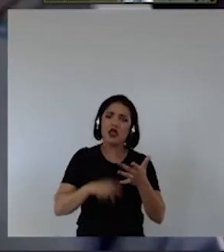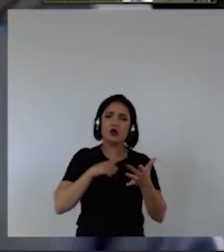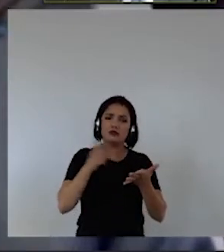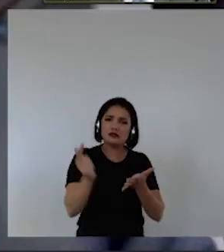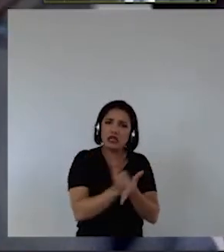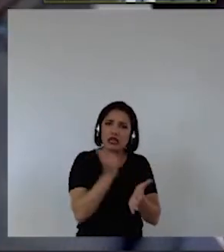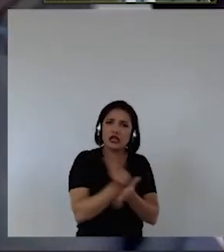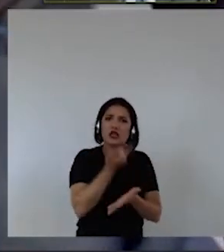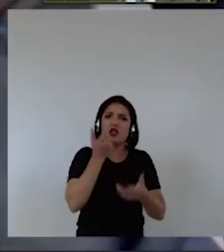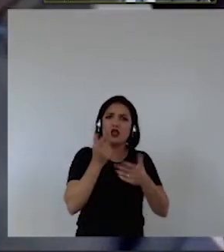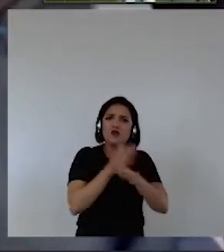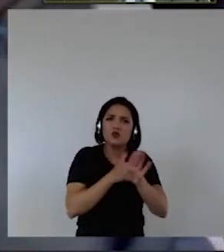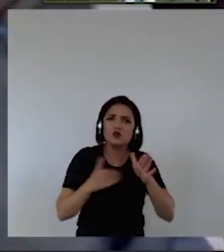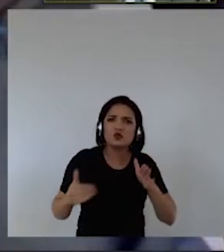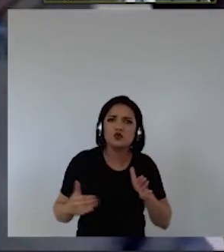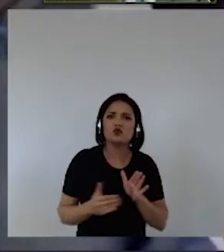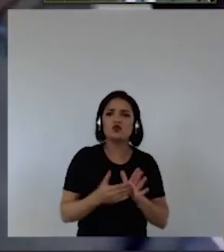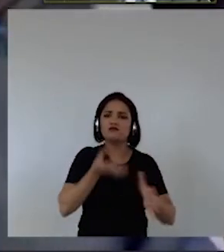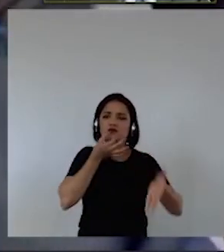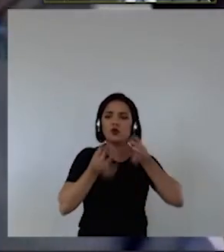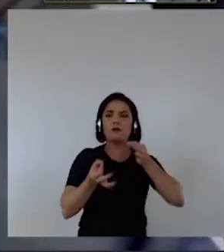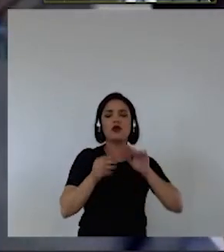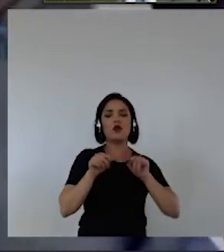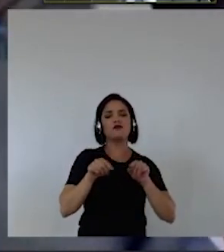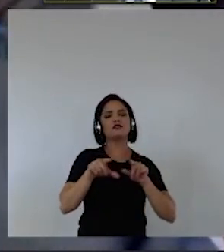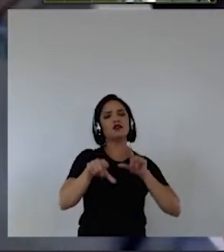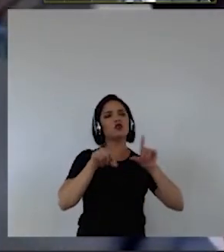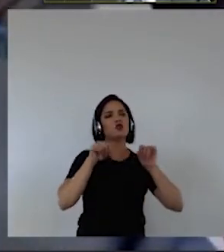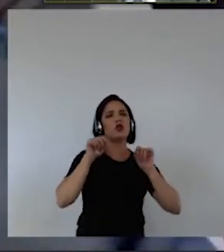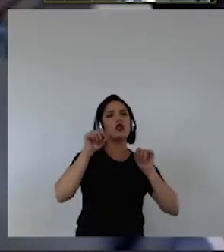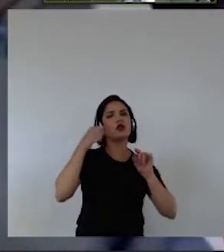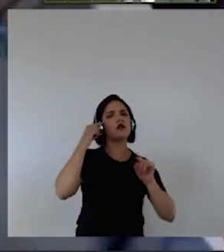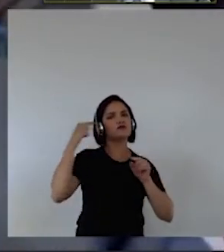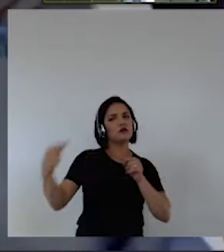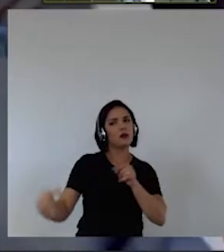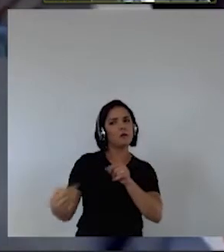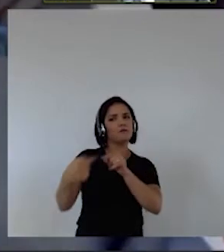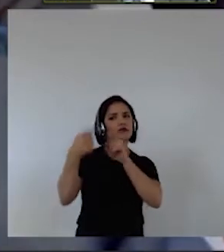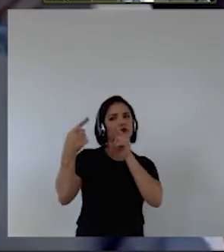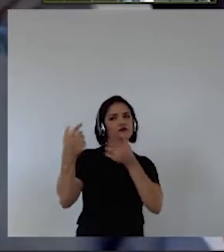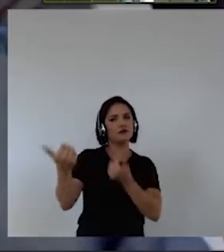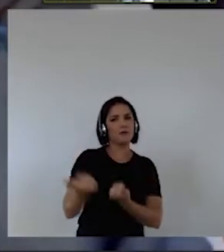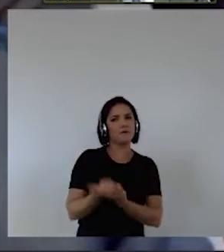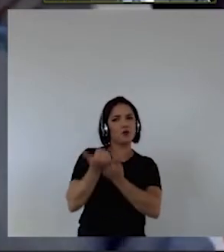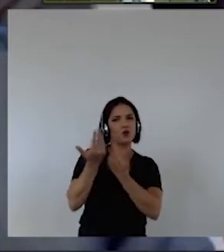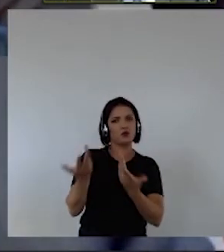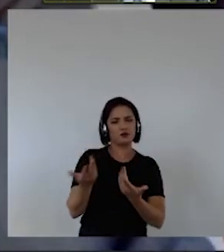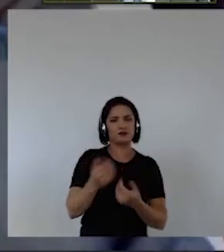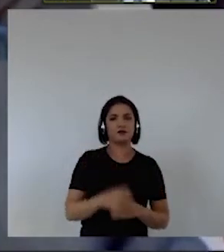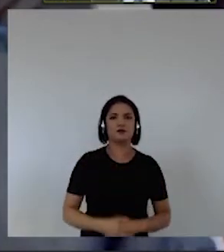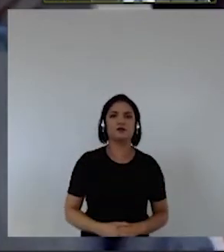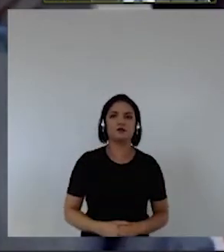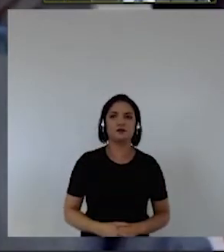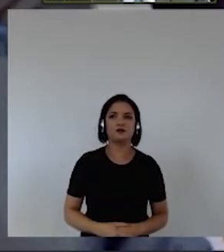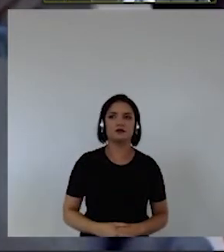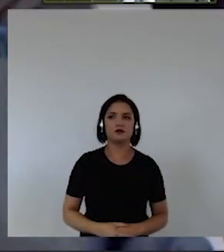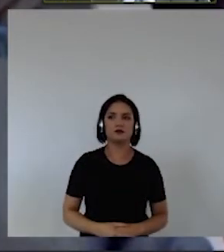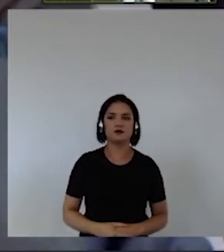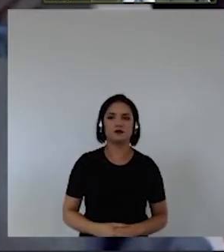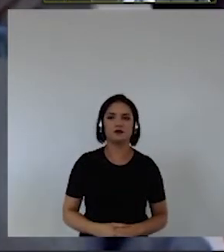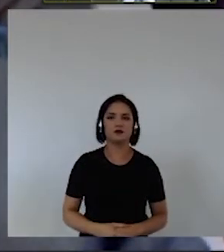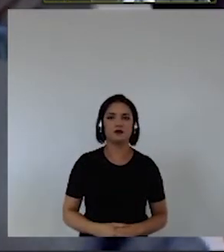professores falam, saiba seus posicionamentos para escolher a pessoa que tem um posicionamento que te apoia.